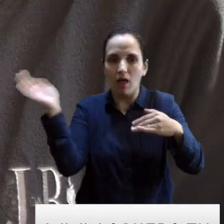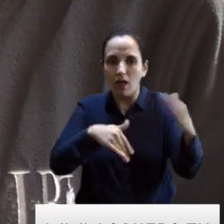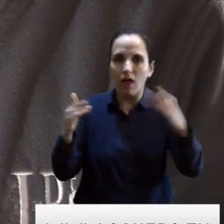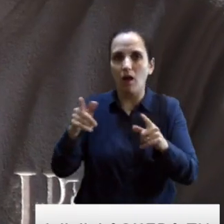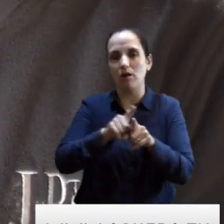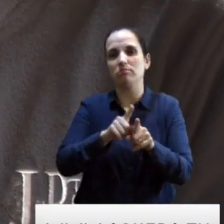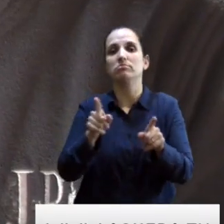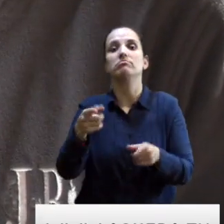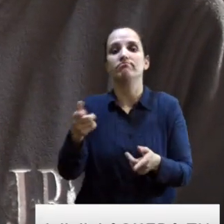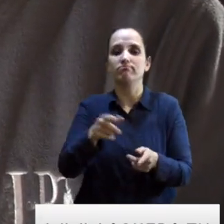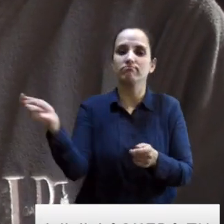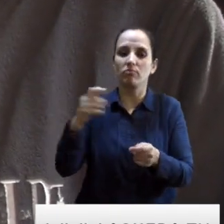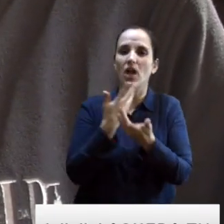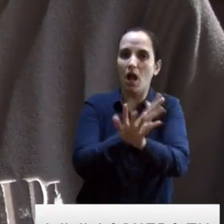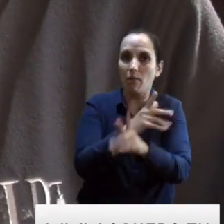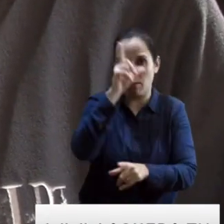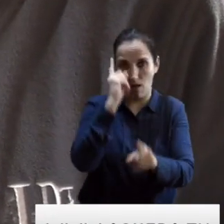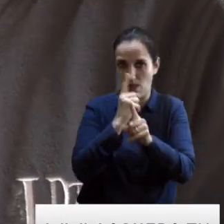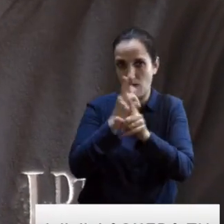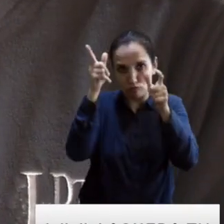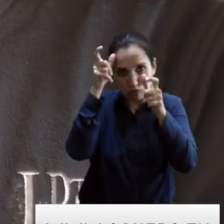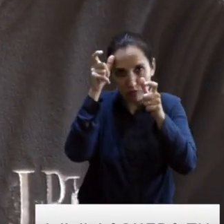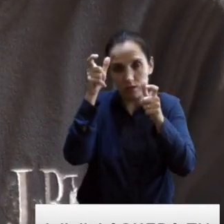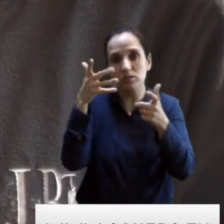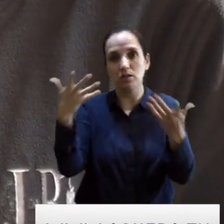para as carroças, e que também queimavam o Judas.